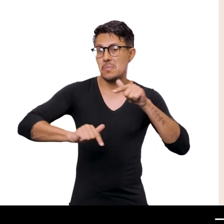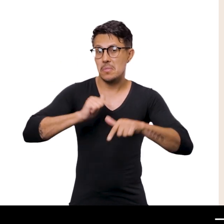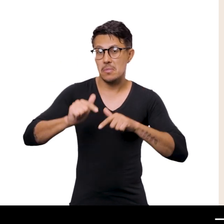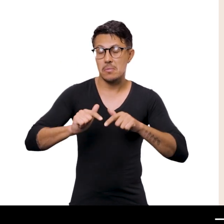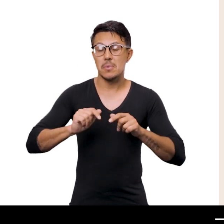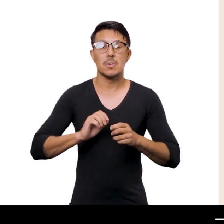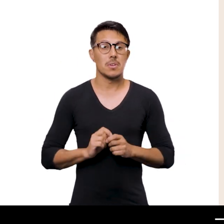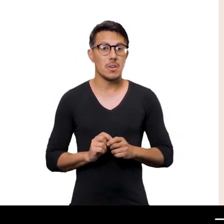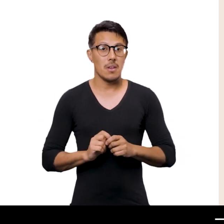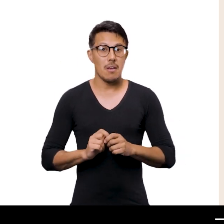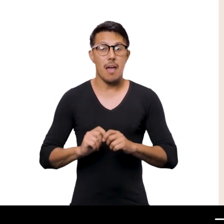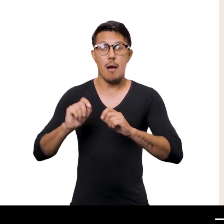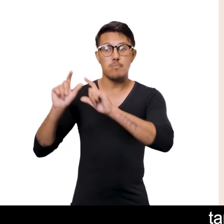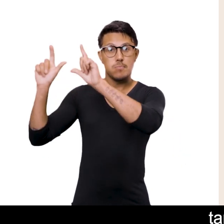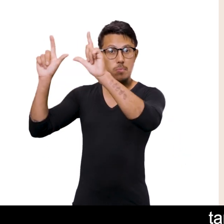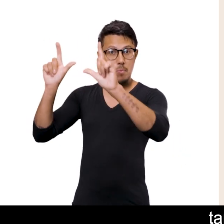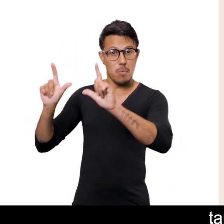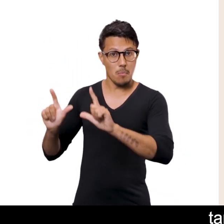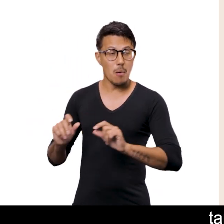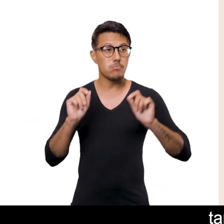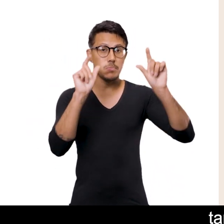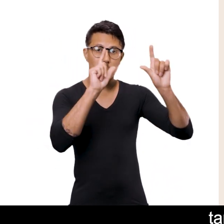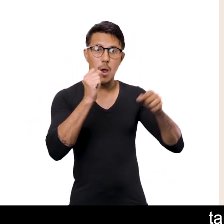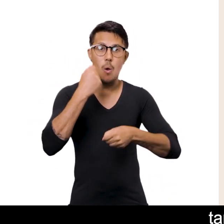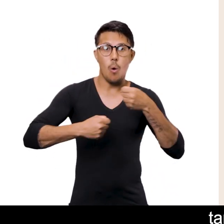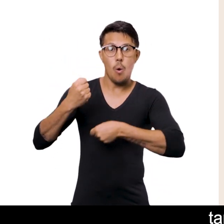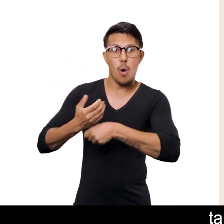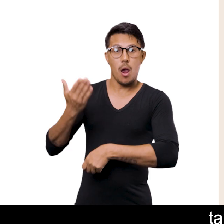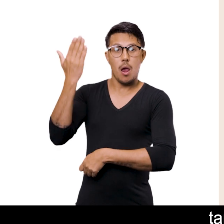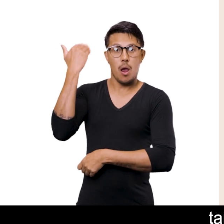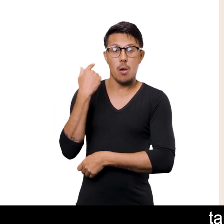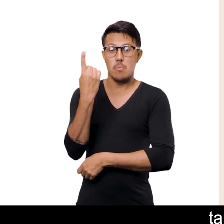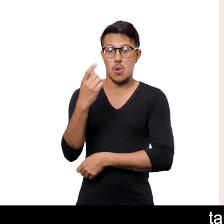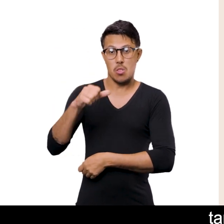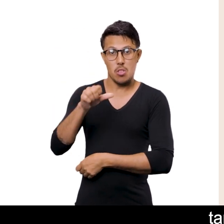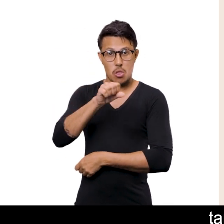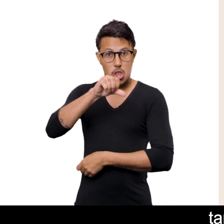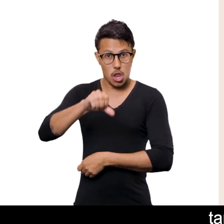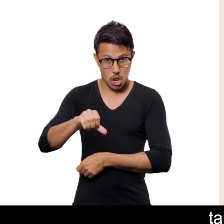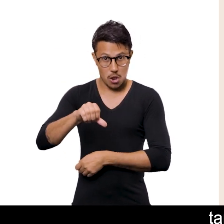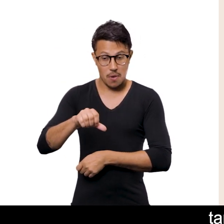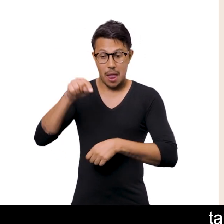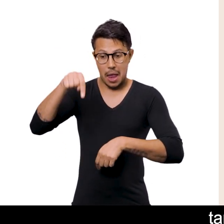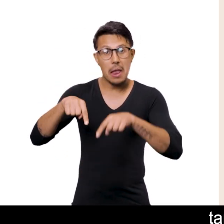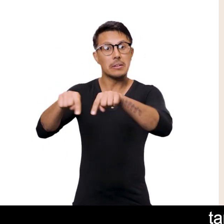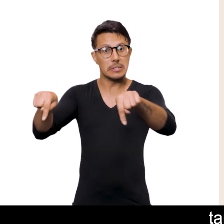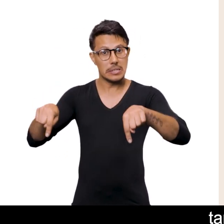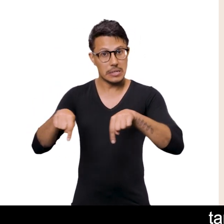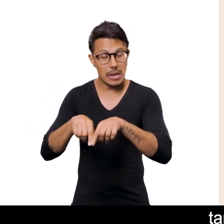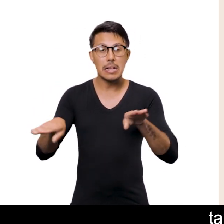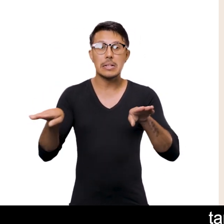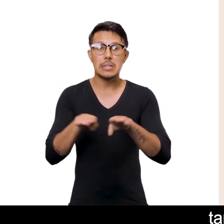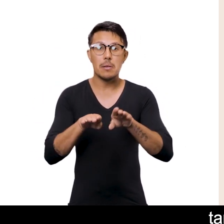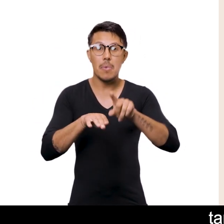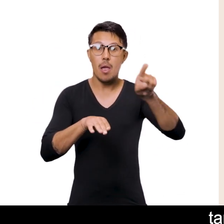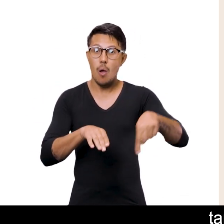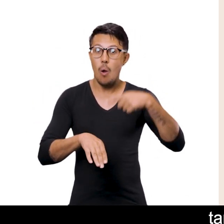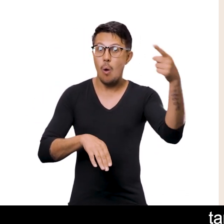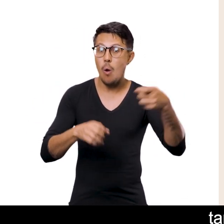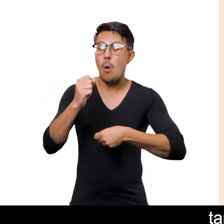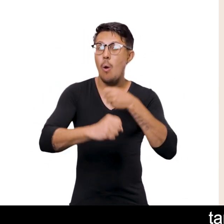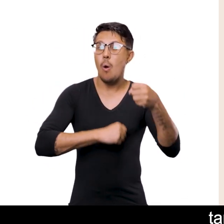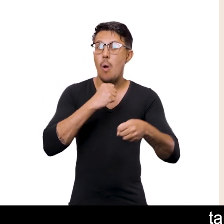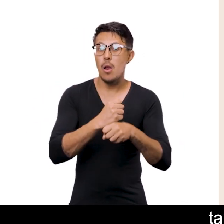como se vê nas obras nesta parede, tanto no ano de 1989, nesta sala, quanto no